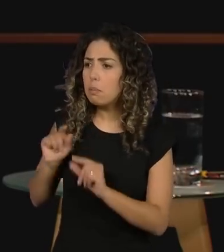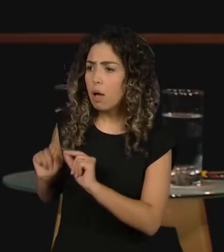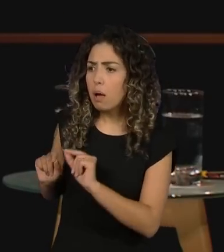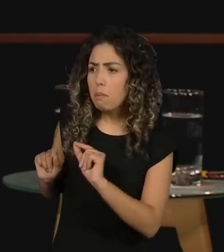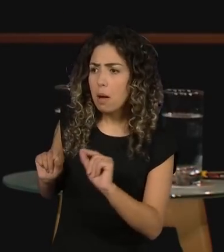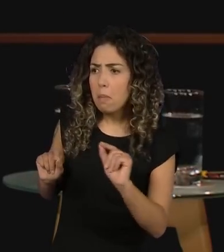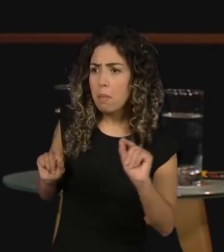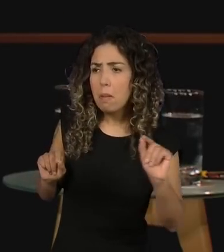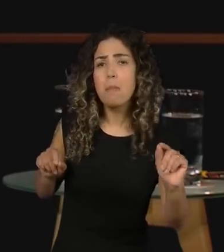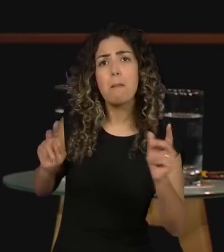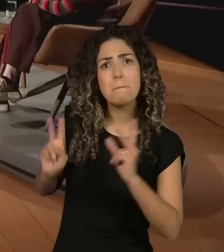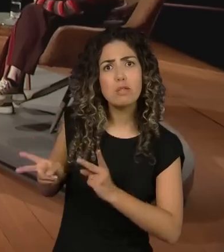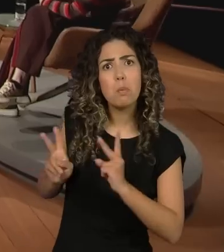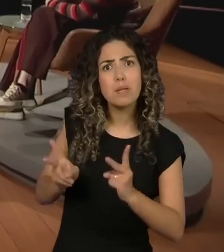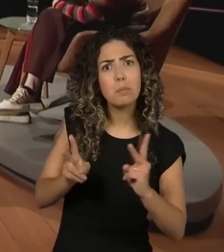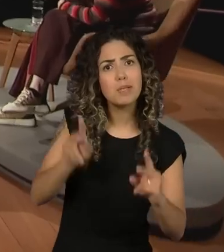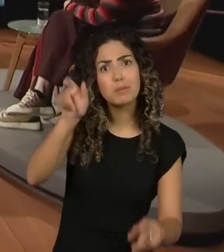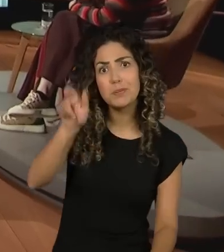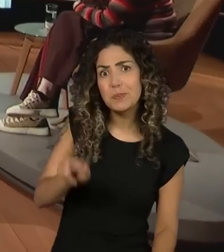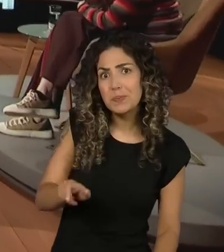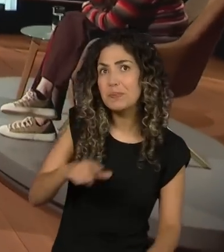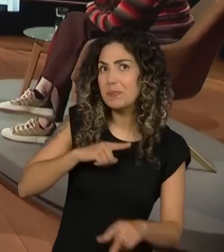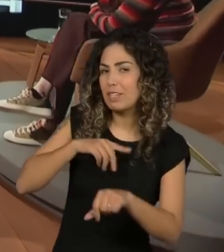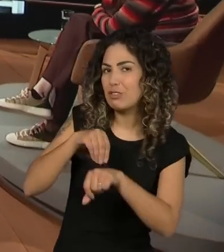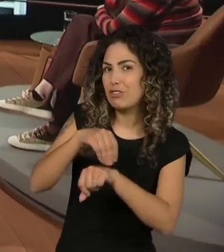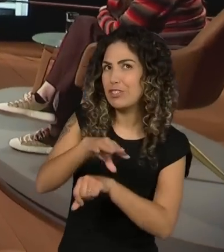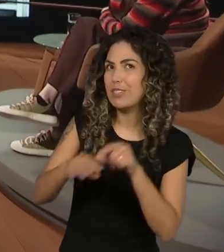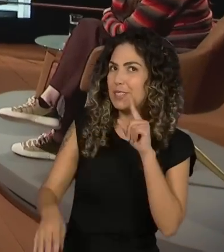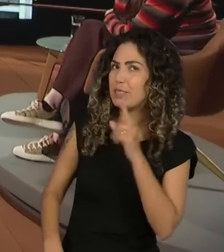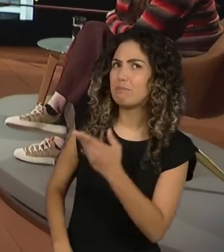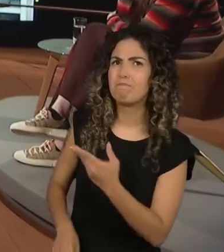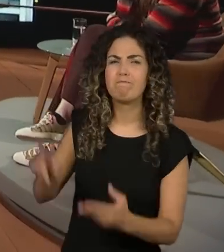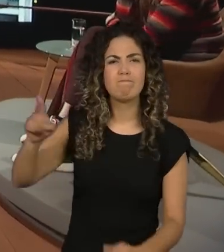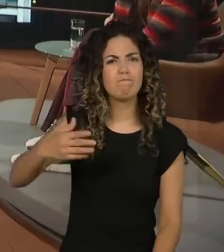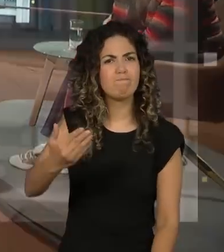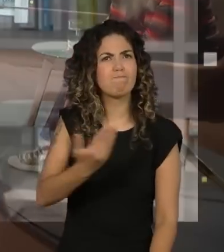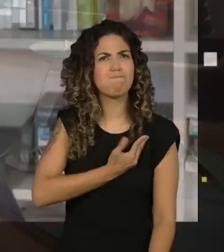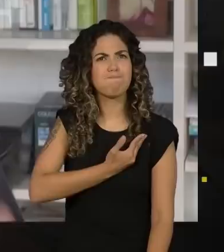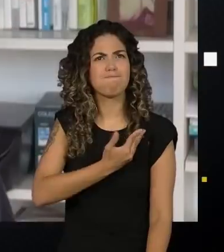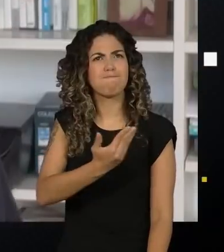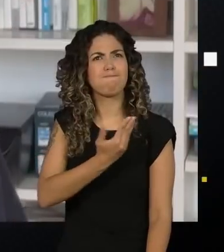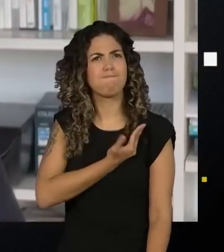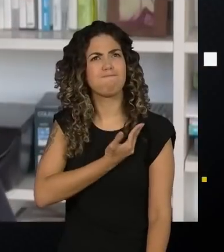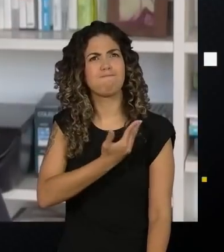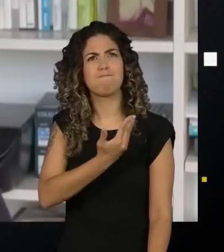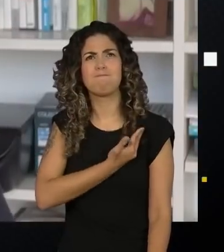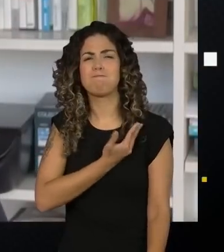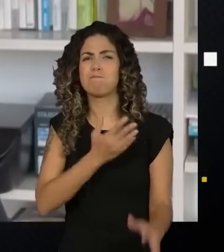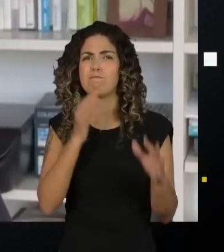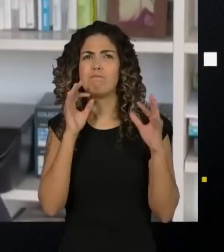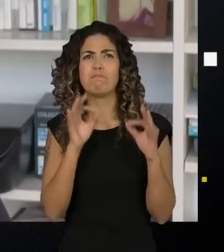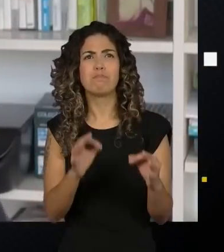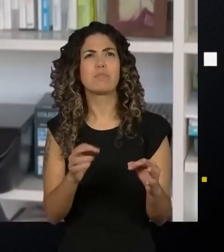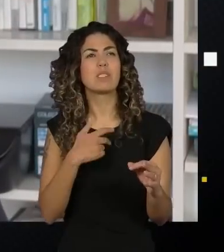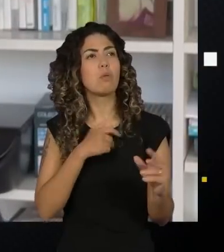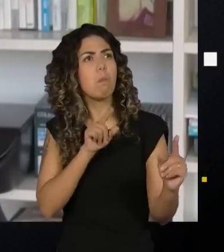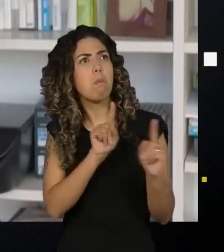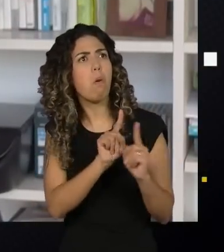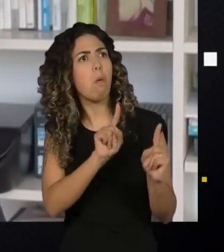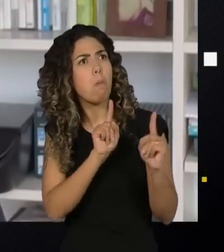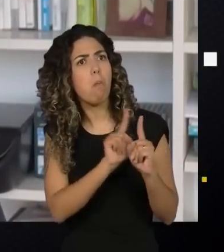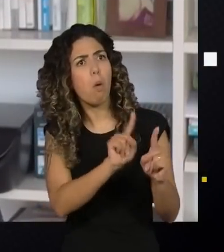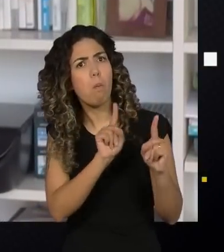mandou um recado para você. Clarice é minha amiga mais antiga. A gente se acompanha de perto ou de longe desde os 5